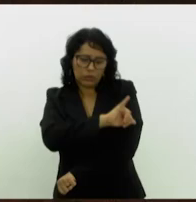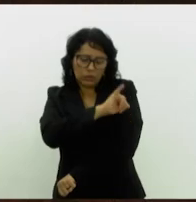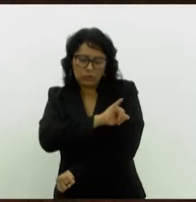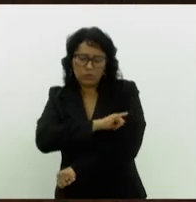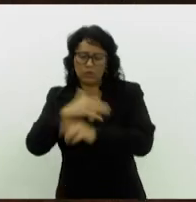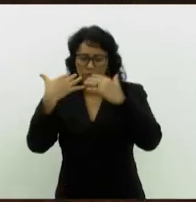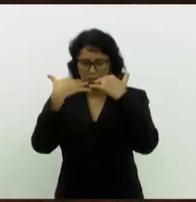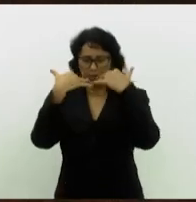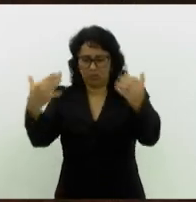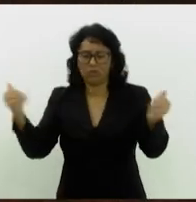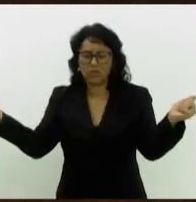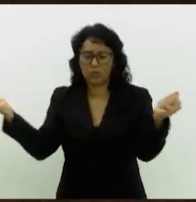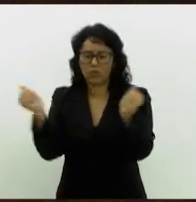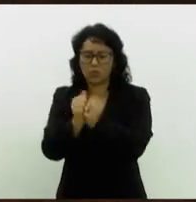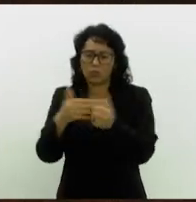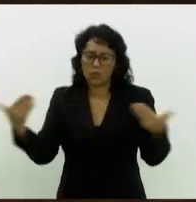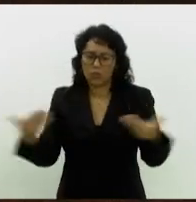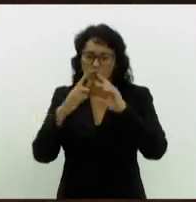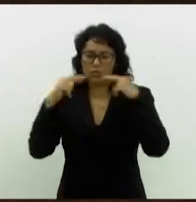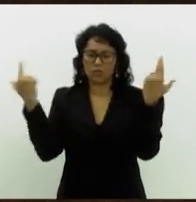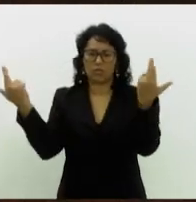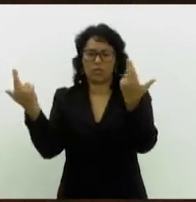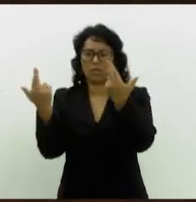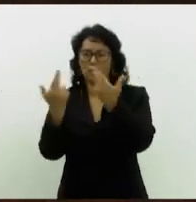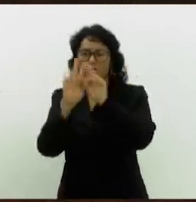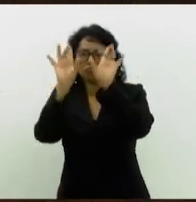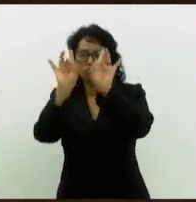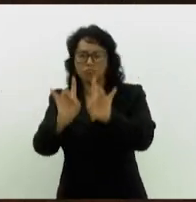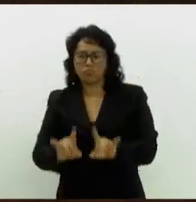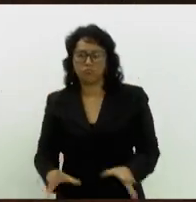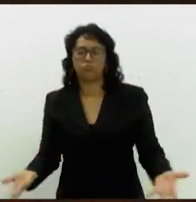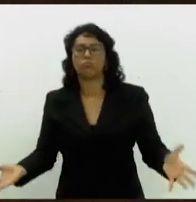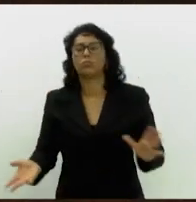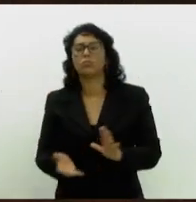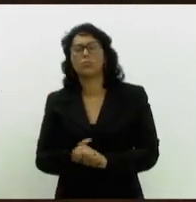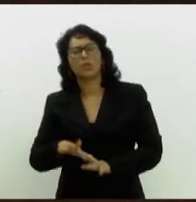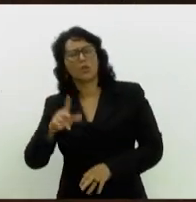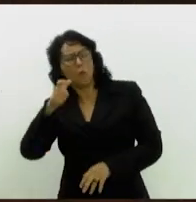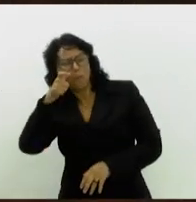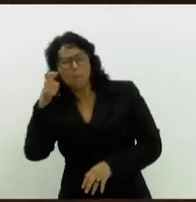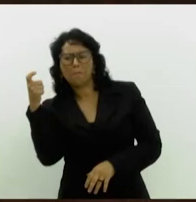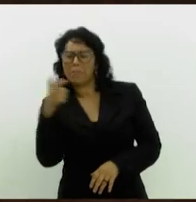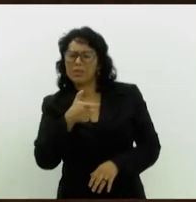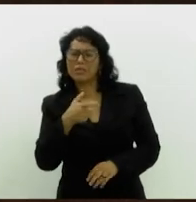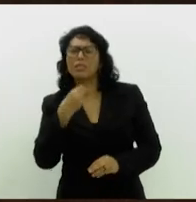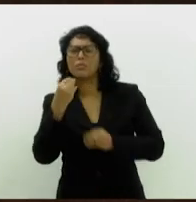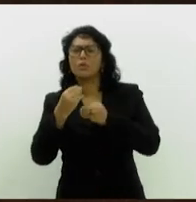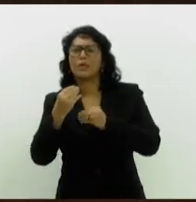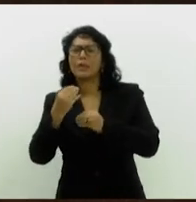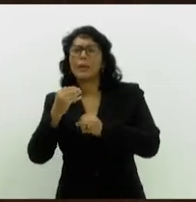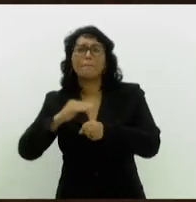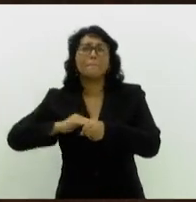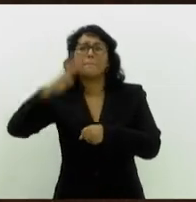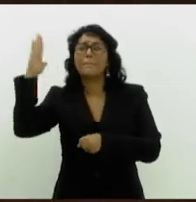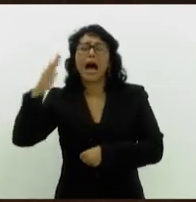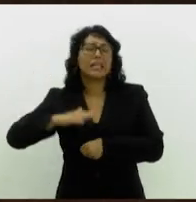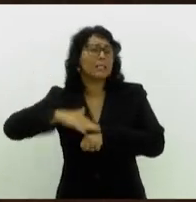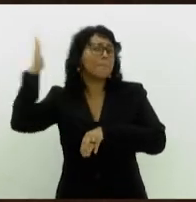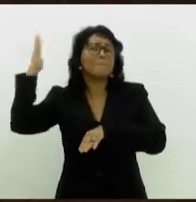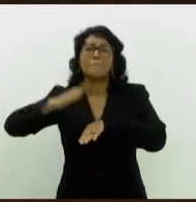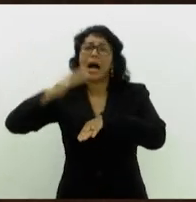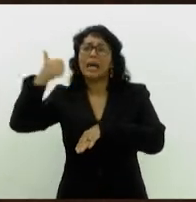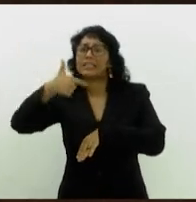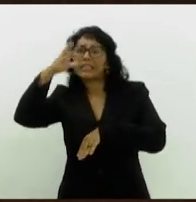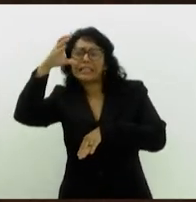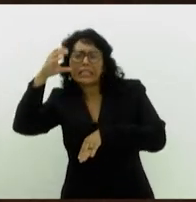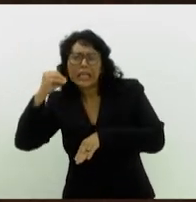plenário eu verifico que há mais de uma década que